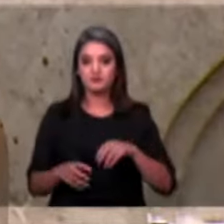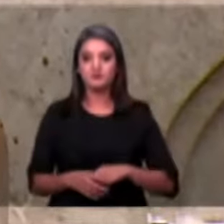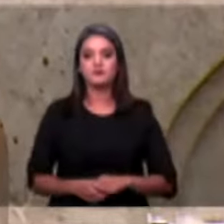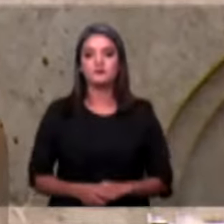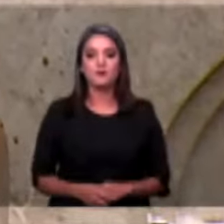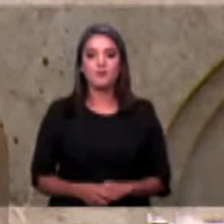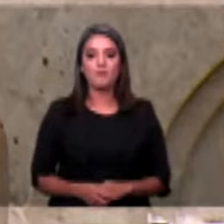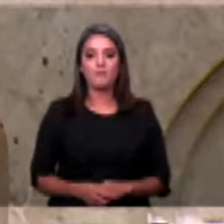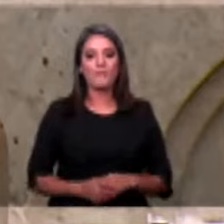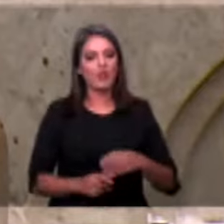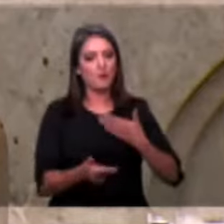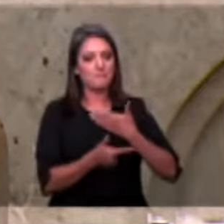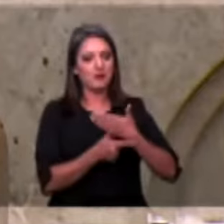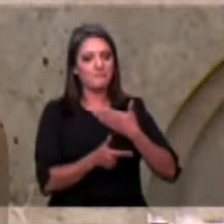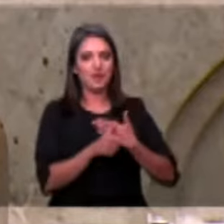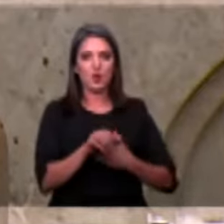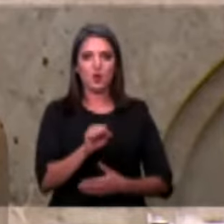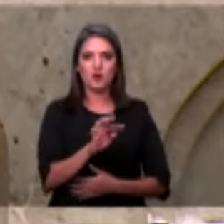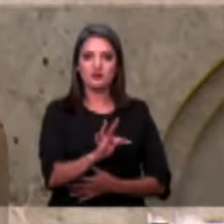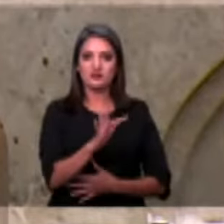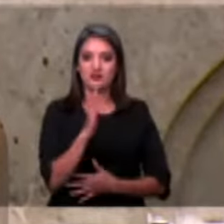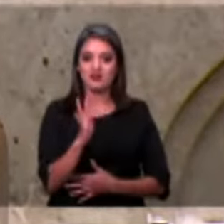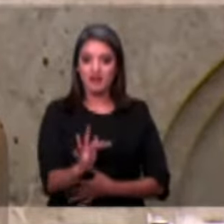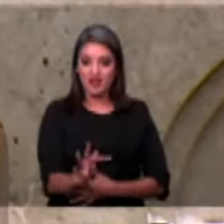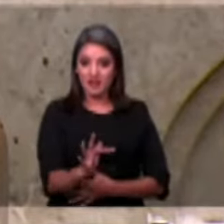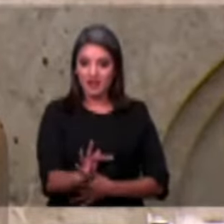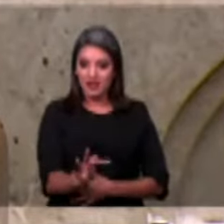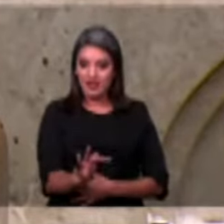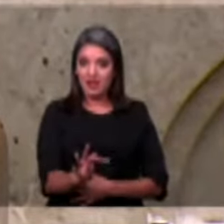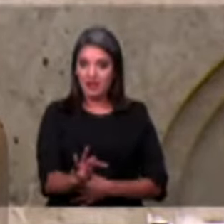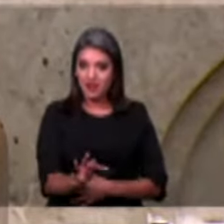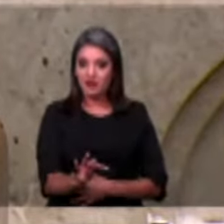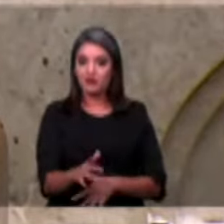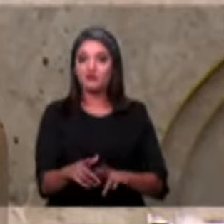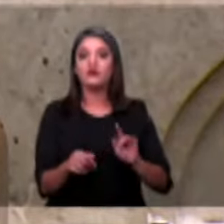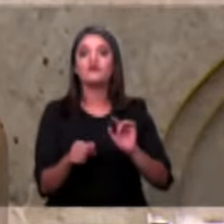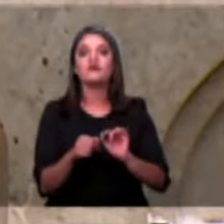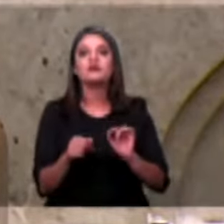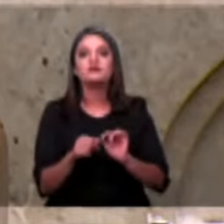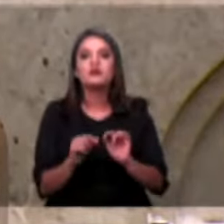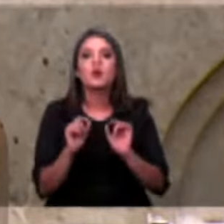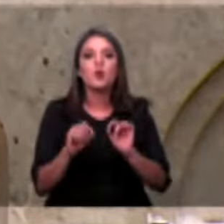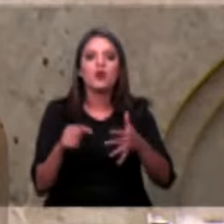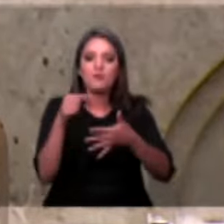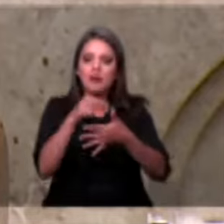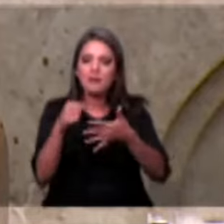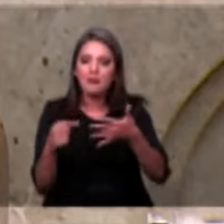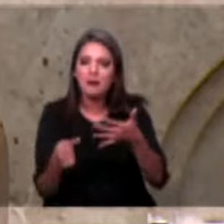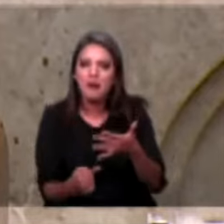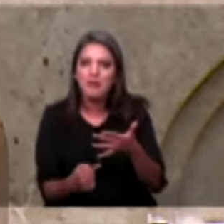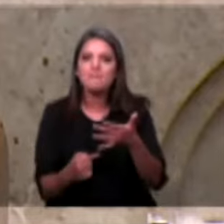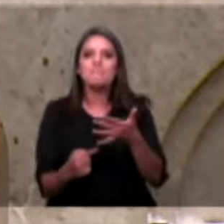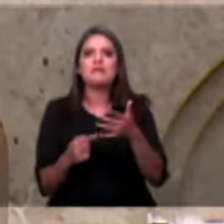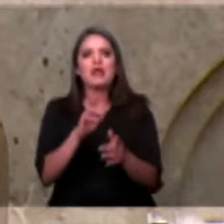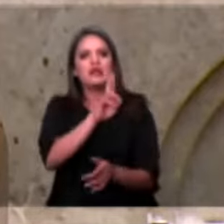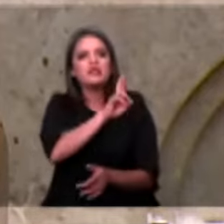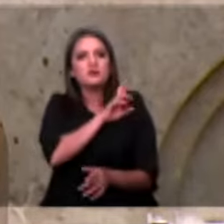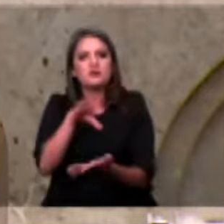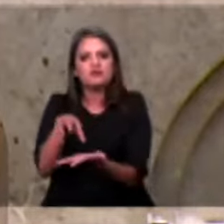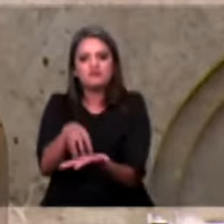incumbe ao Supremo Tribunal Federal, no desempenho de suas altas funções institucionais e